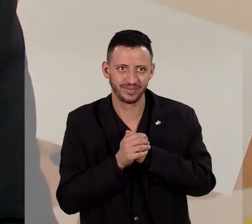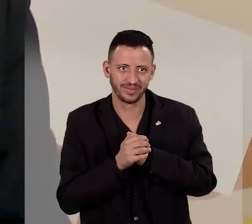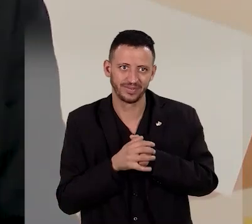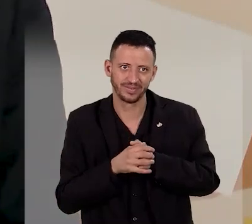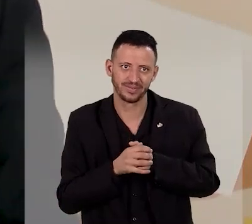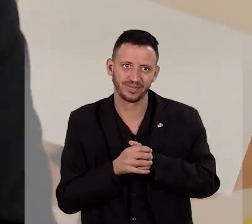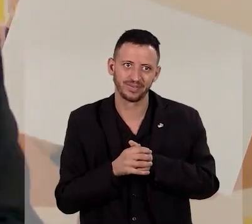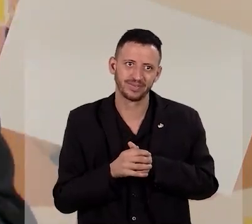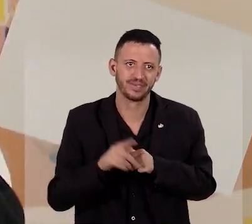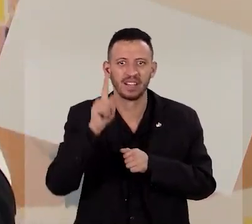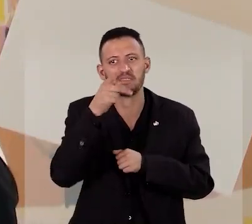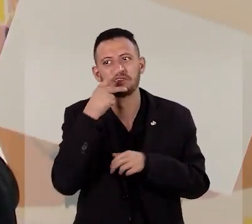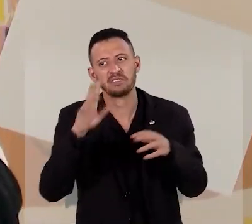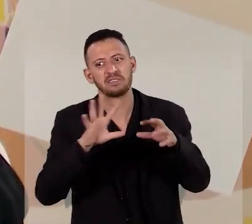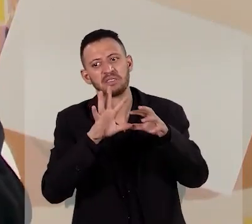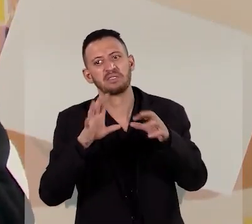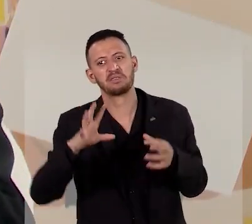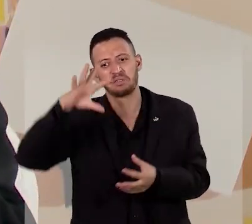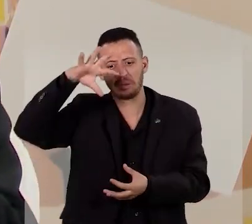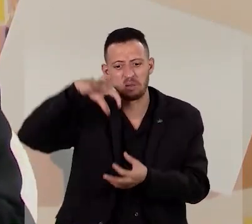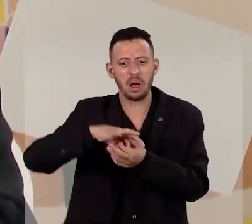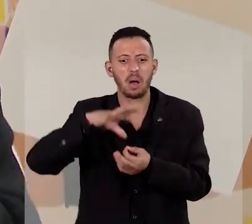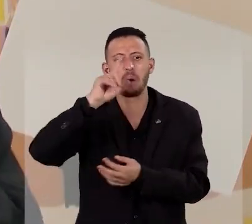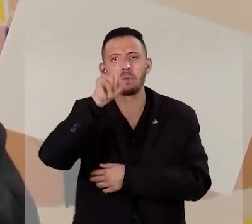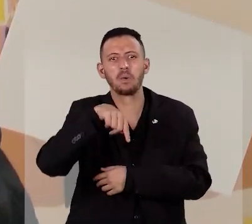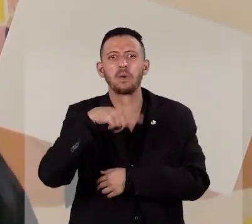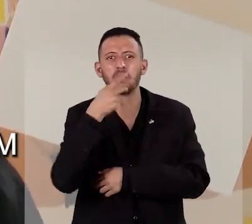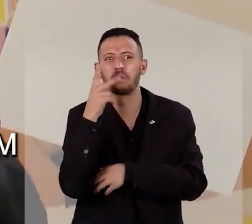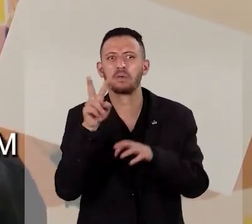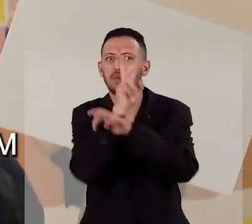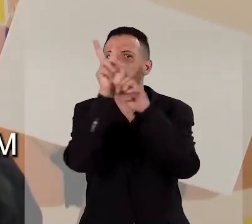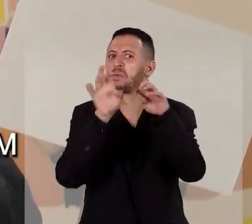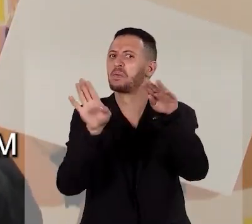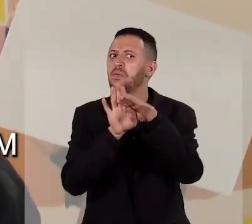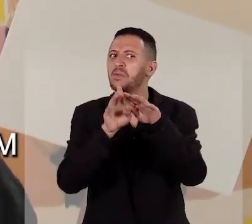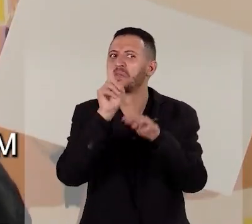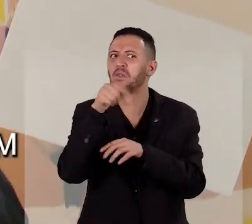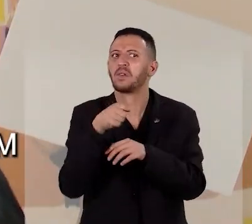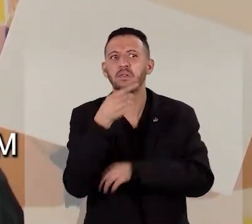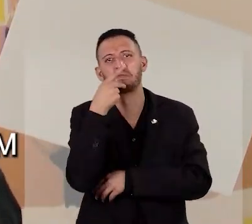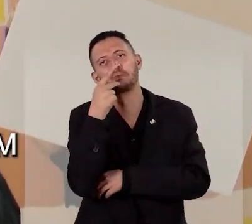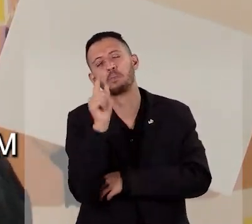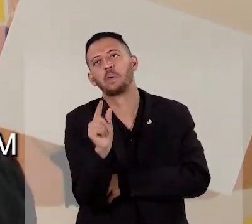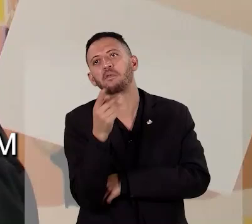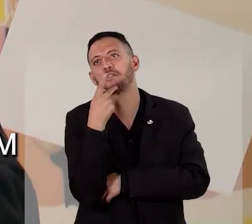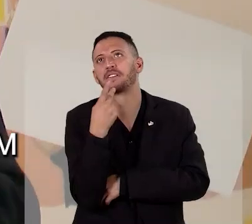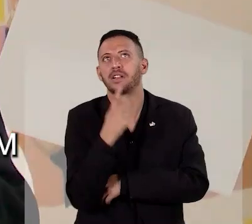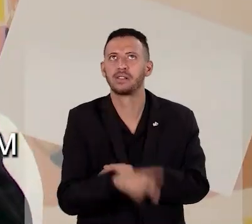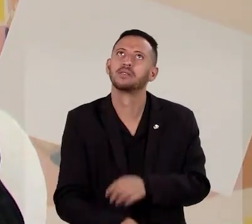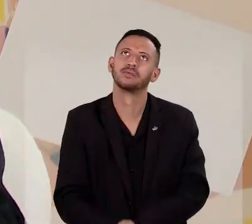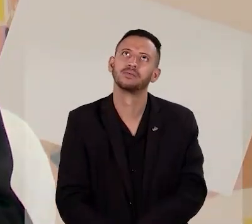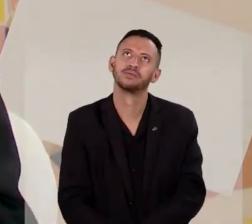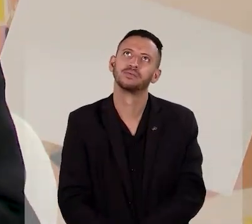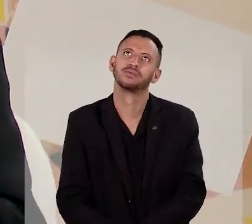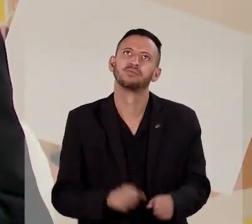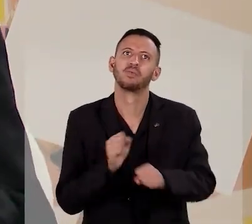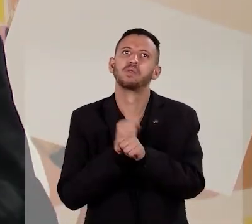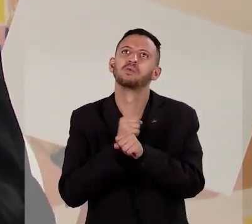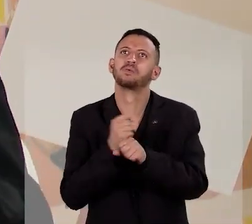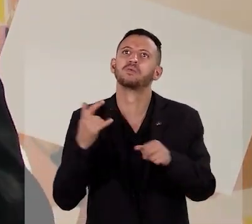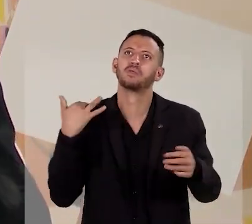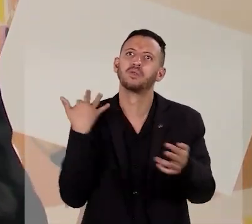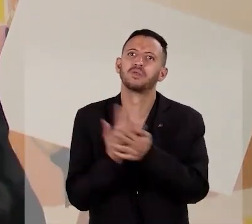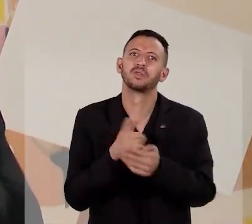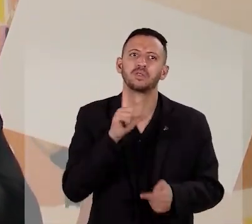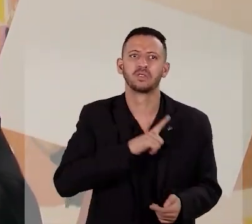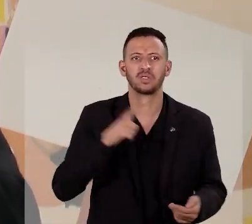que ela é ligada a essa, mas que às vezes é um pouco também, um pouco falada, né? Ao